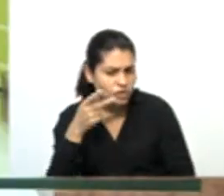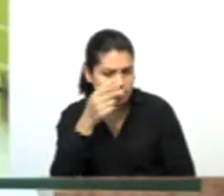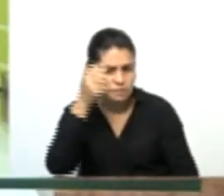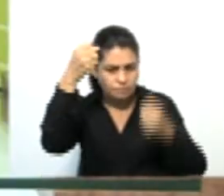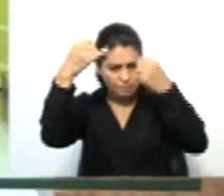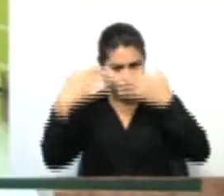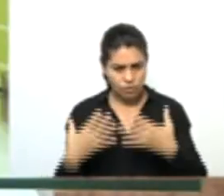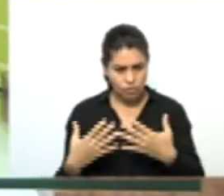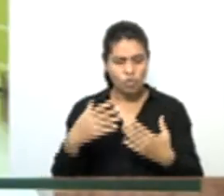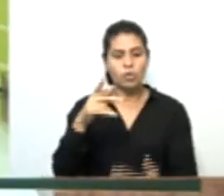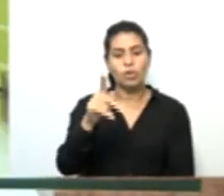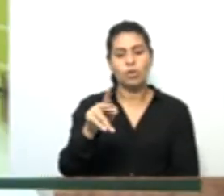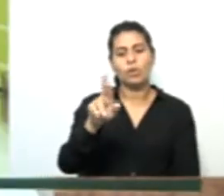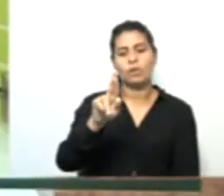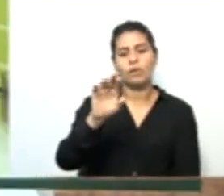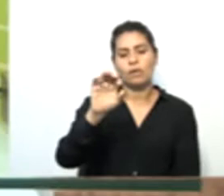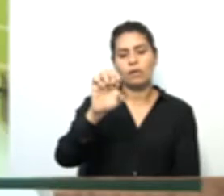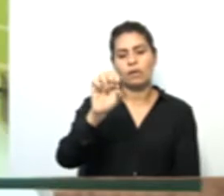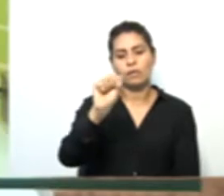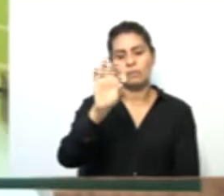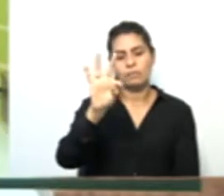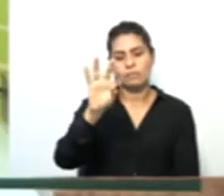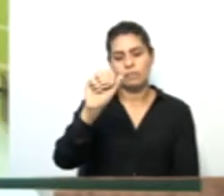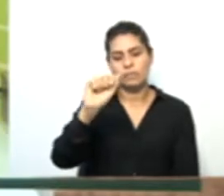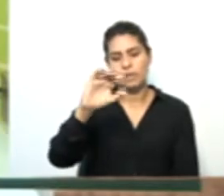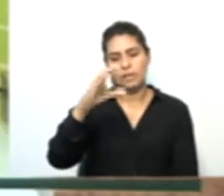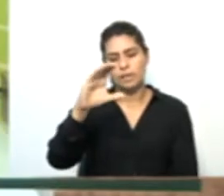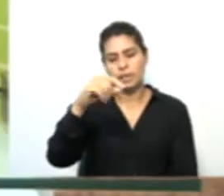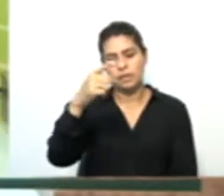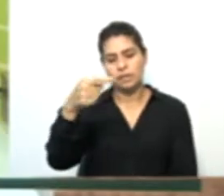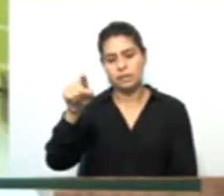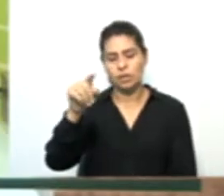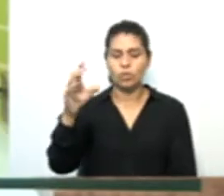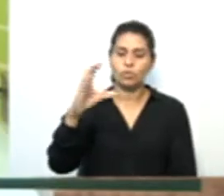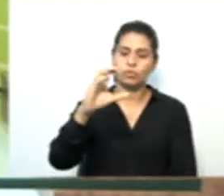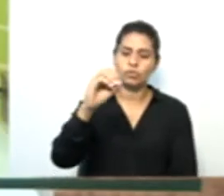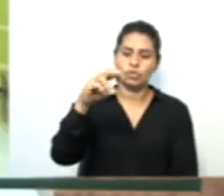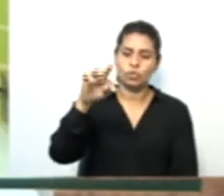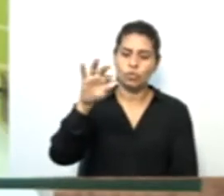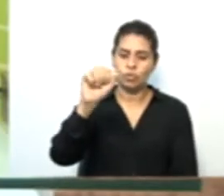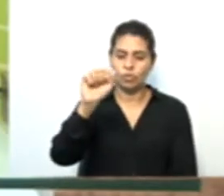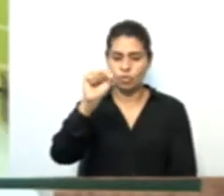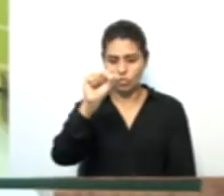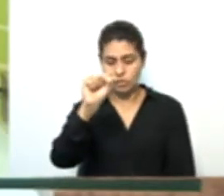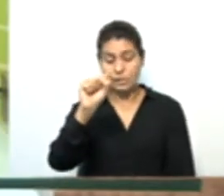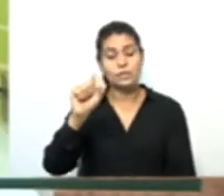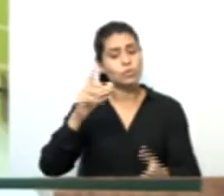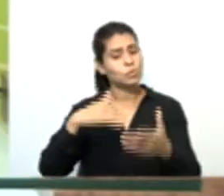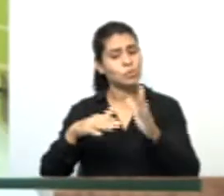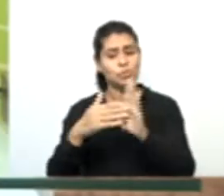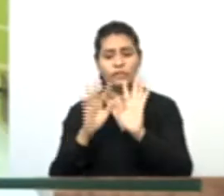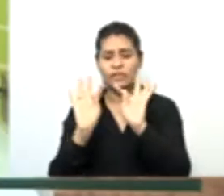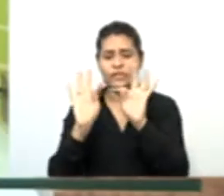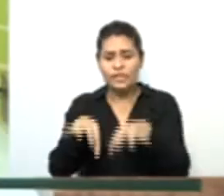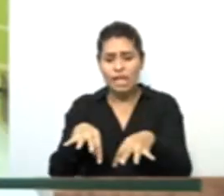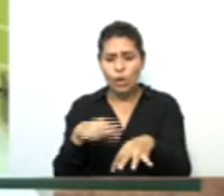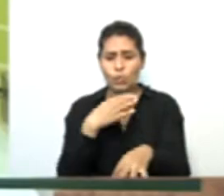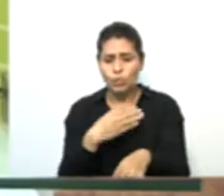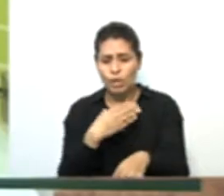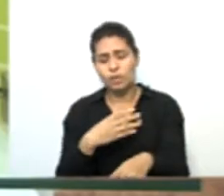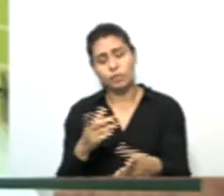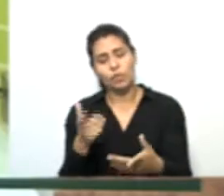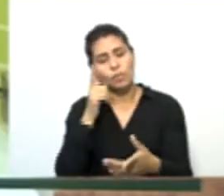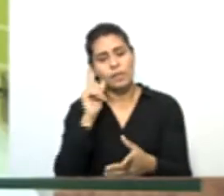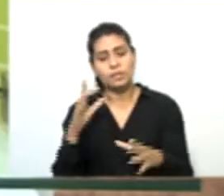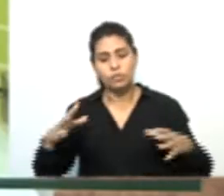no final do ano ou no final do exercício contábil, como é falado, se faz a prestação de conta de tudo que foi realizado durante o